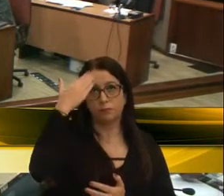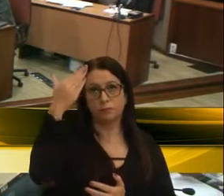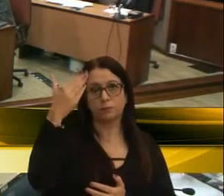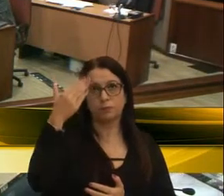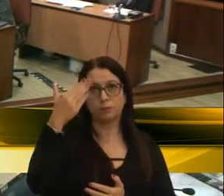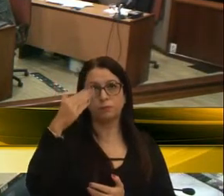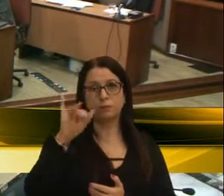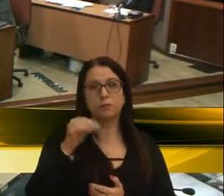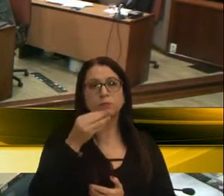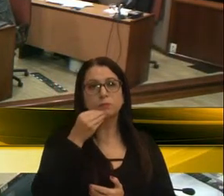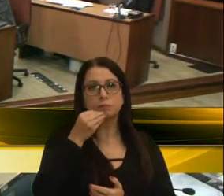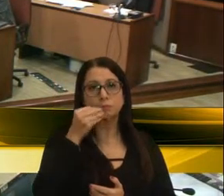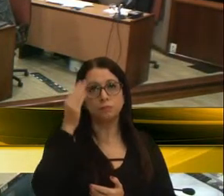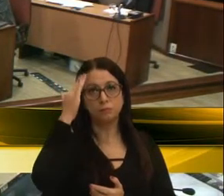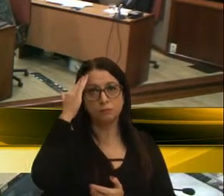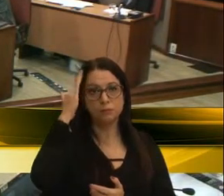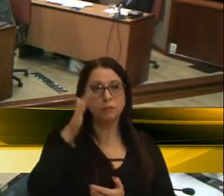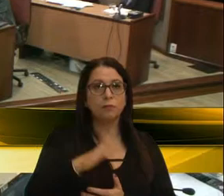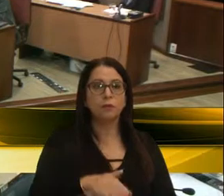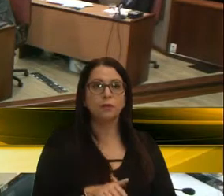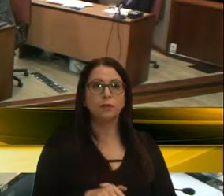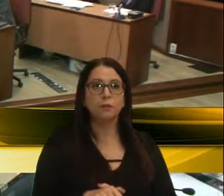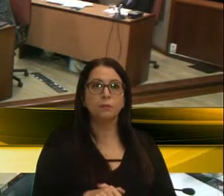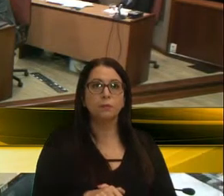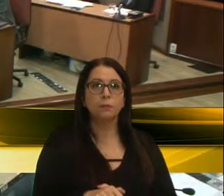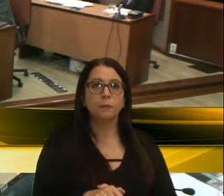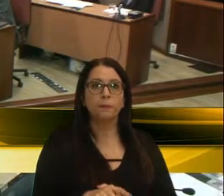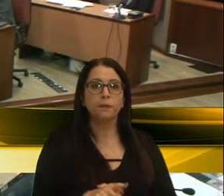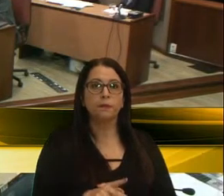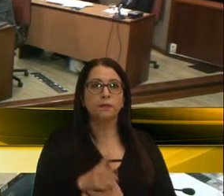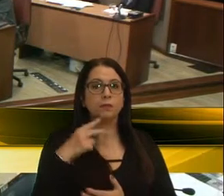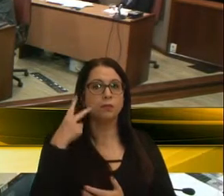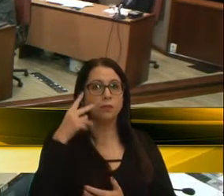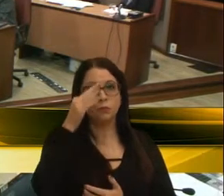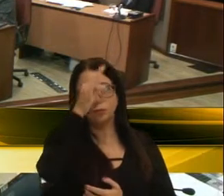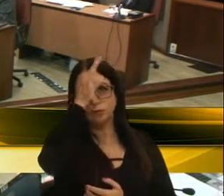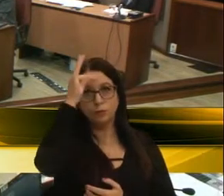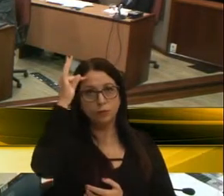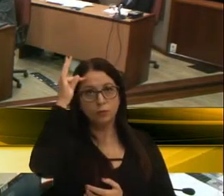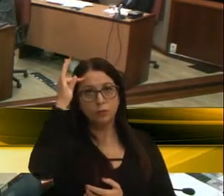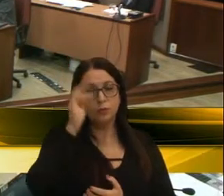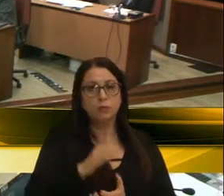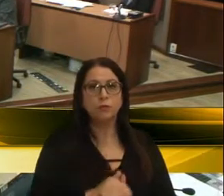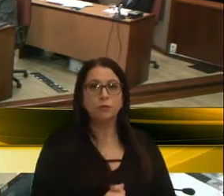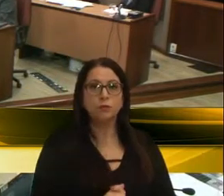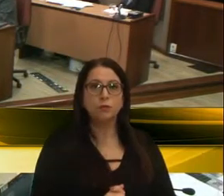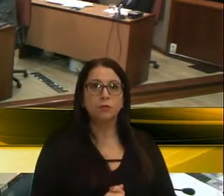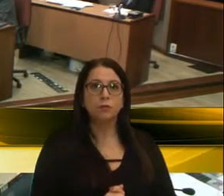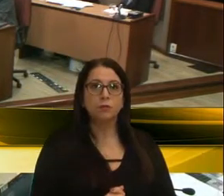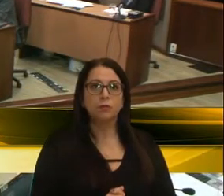ter oportunidade de saber disso, ao nosso vereador Gustavo Toigo,